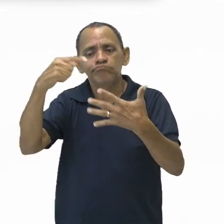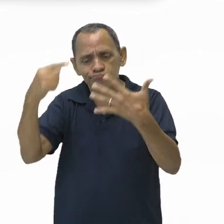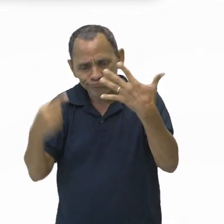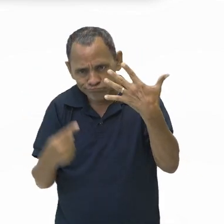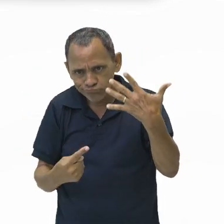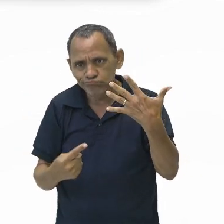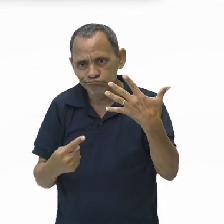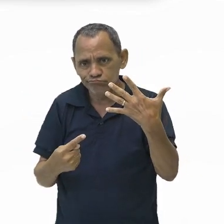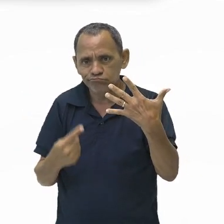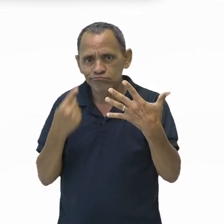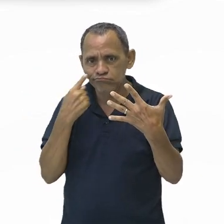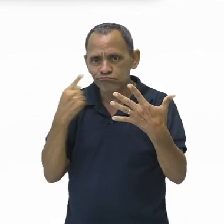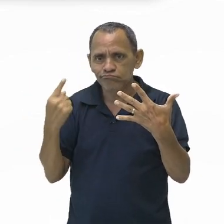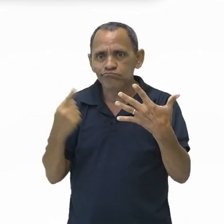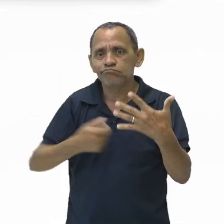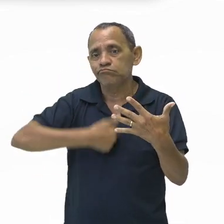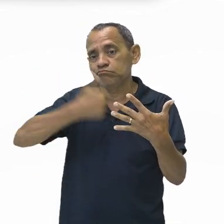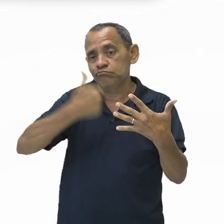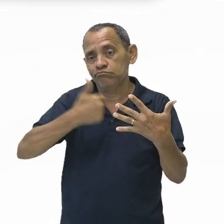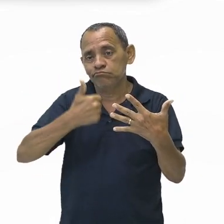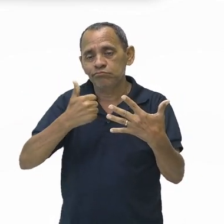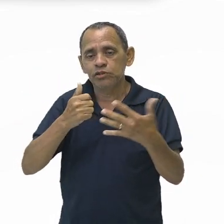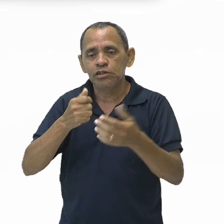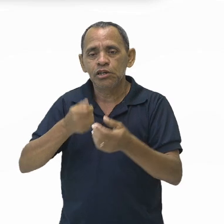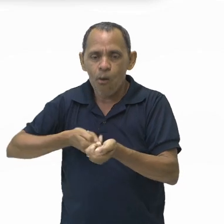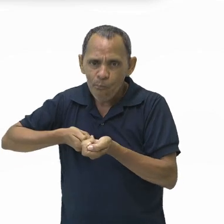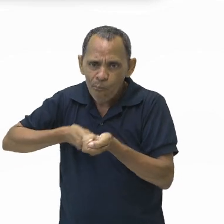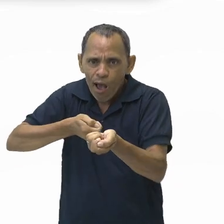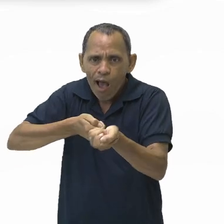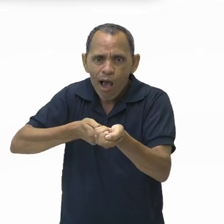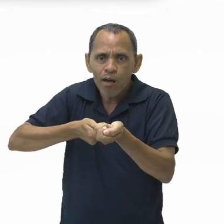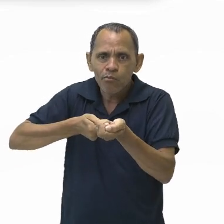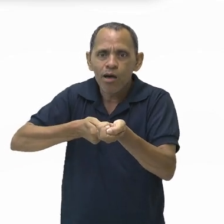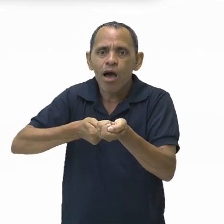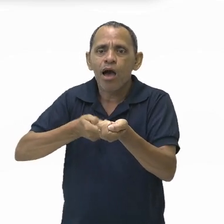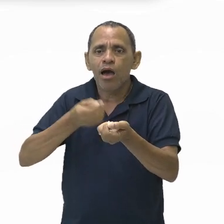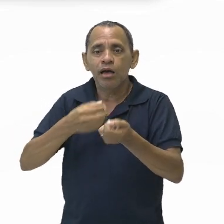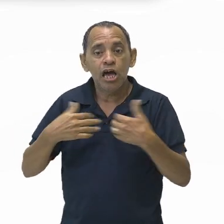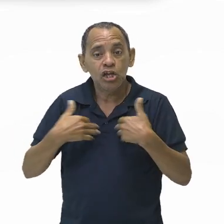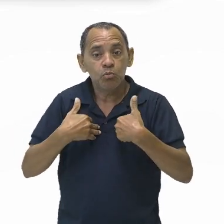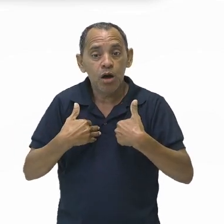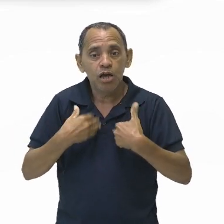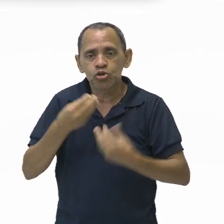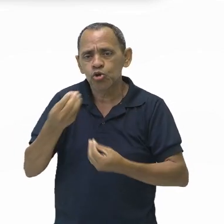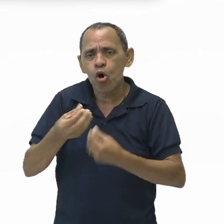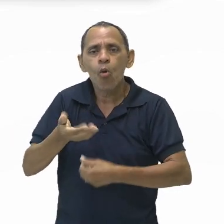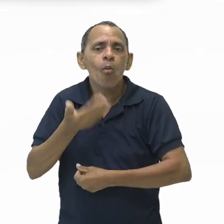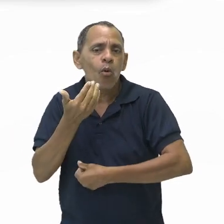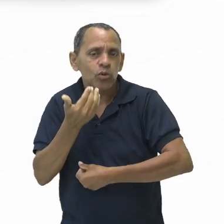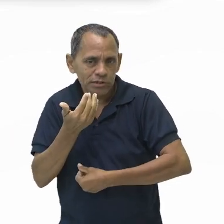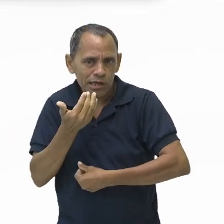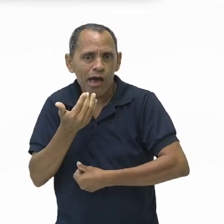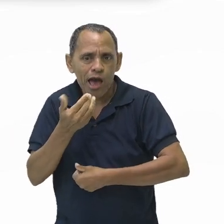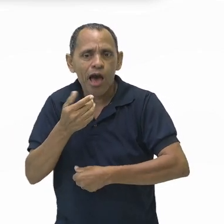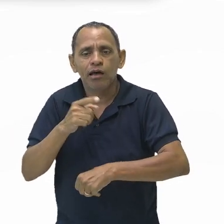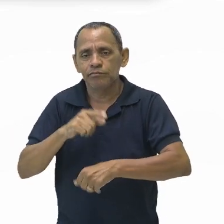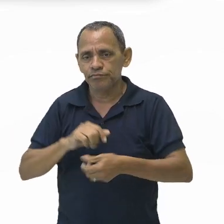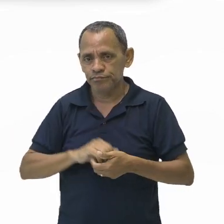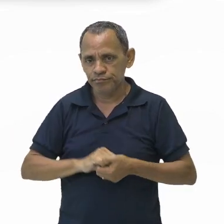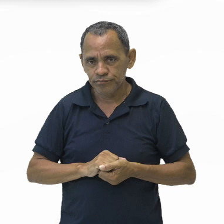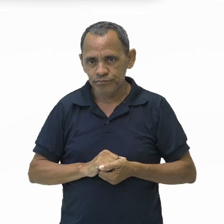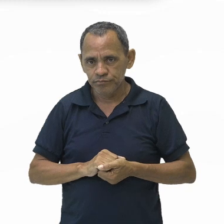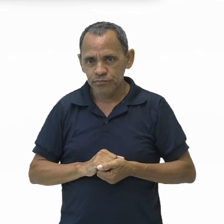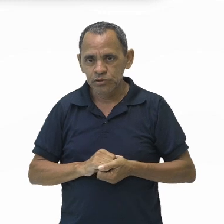Esse primeiro que a gente está vendo, pessoal, é a caça, né? A caça de animais ali para consumir ali na hora, né? Quando você